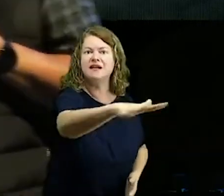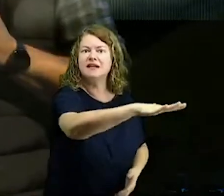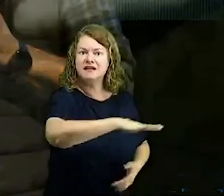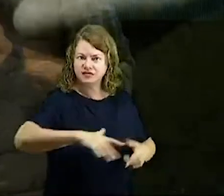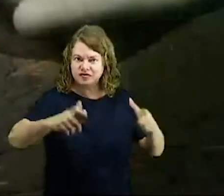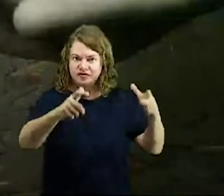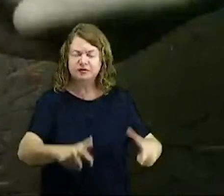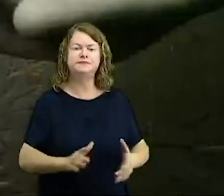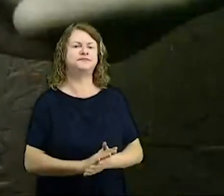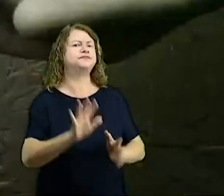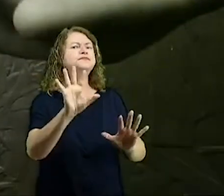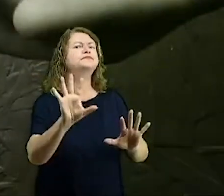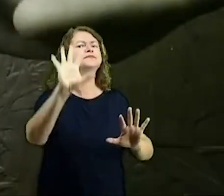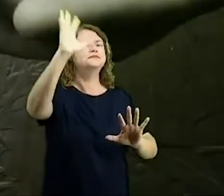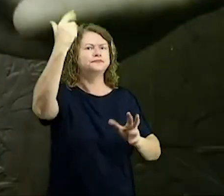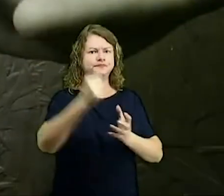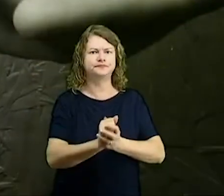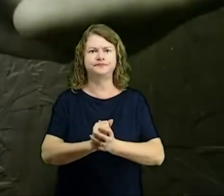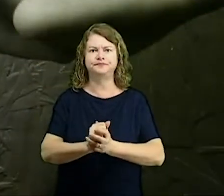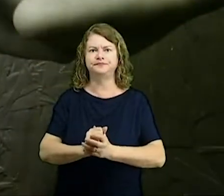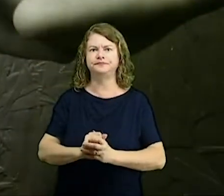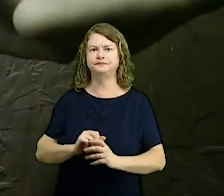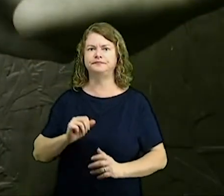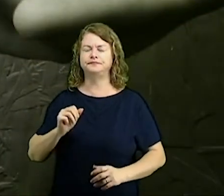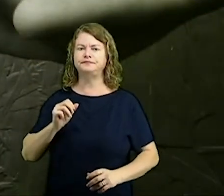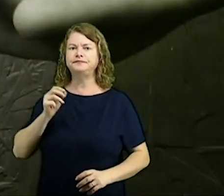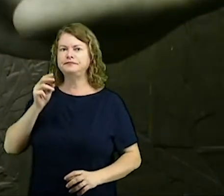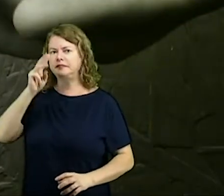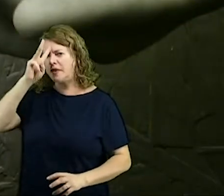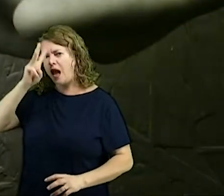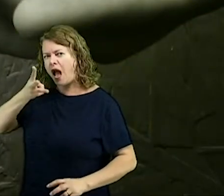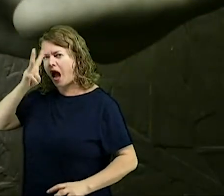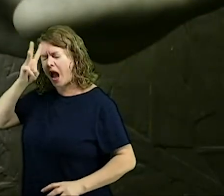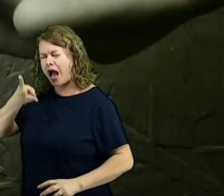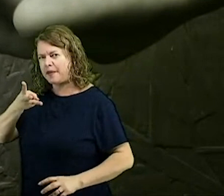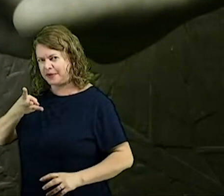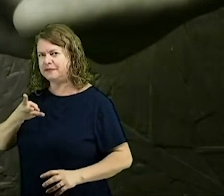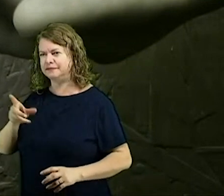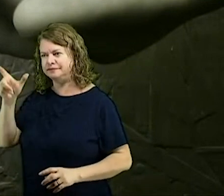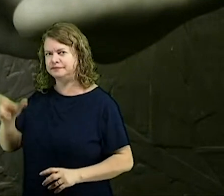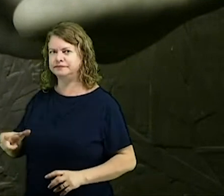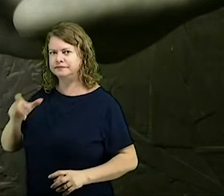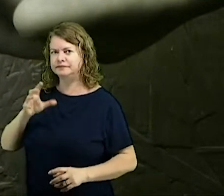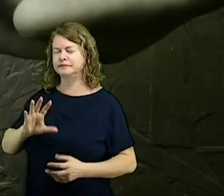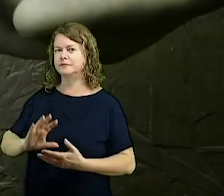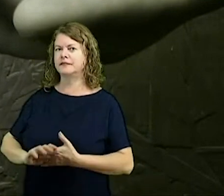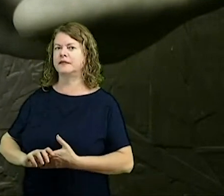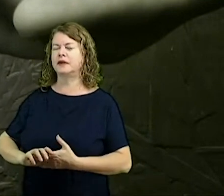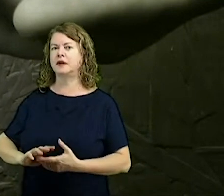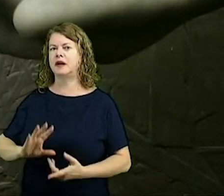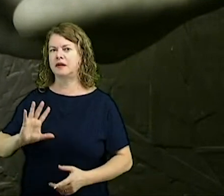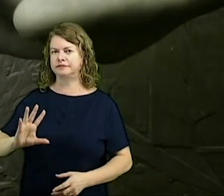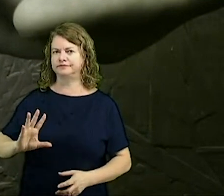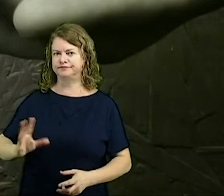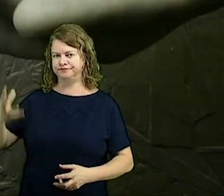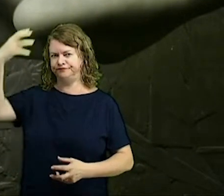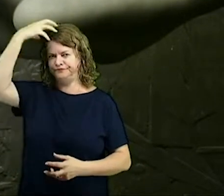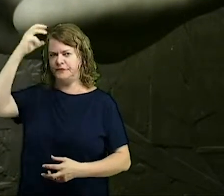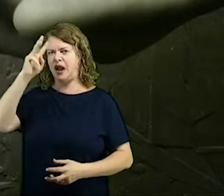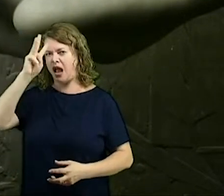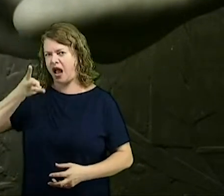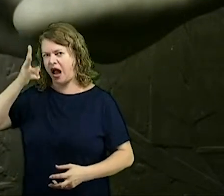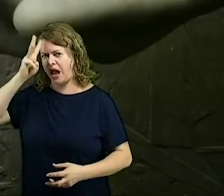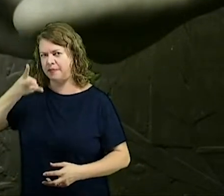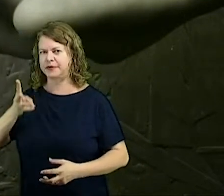e sucedeu que, vendo Acabe a Elias, disse-lhe: és tu perturbador, presta atenção nessa palavra, perturbador